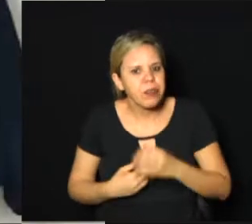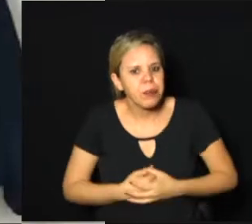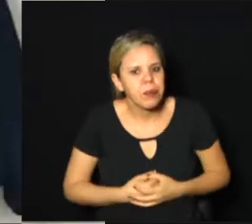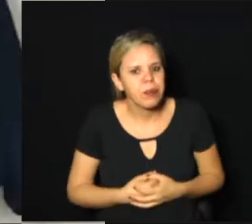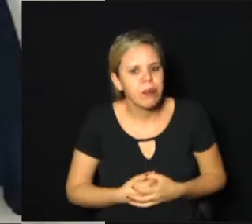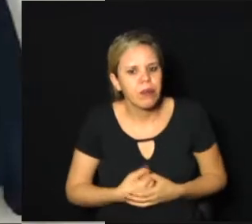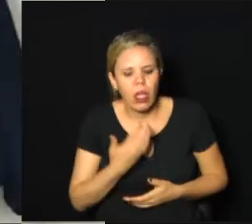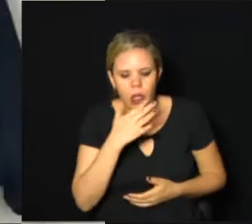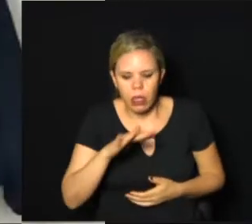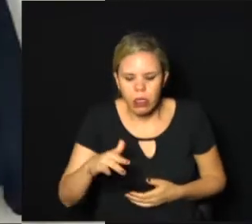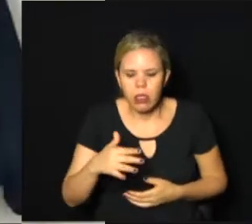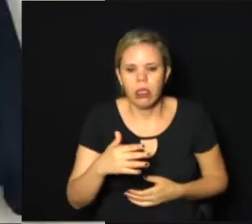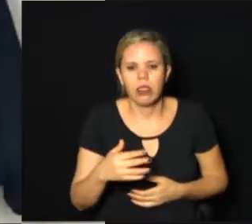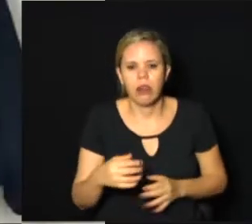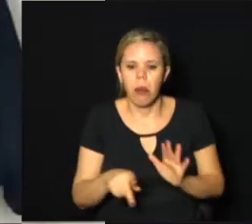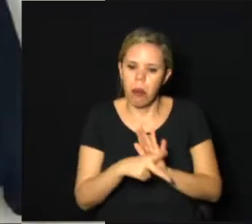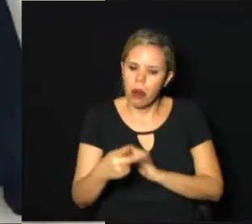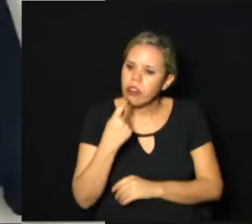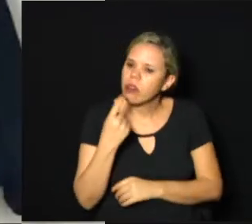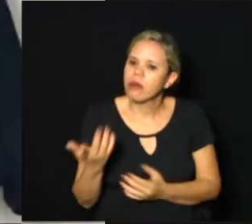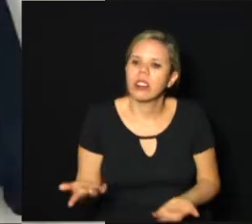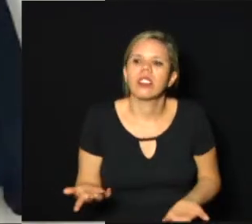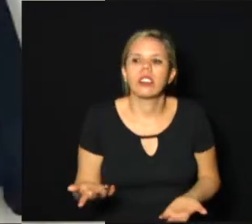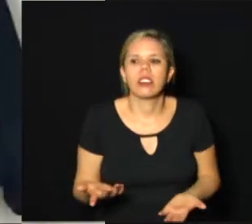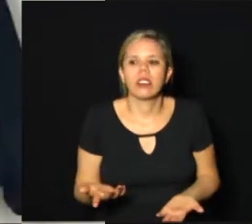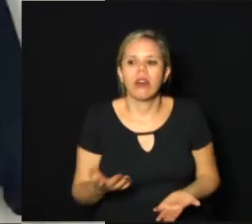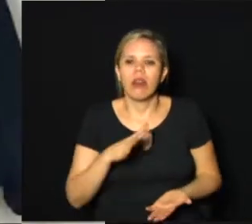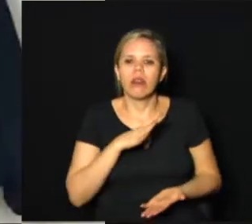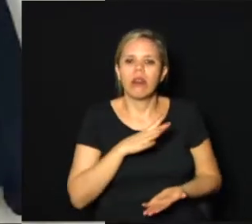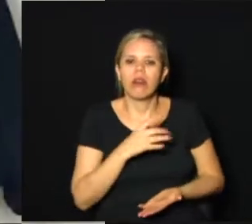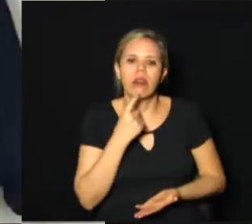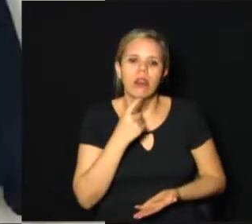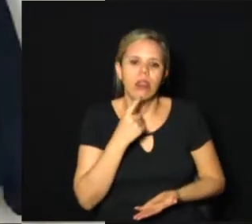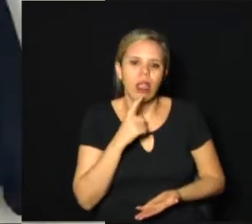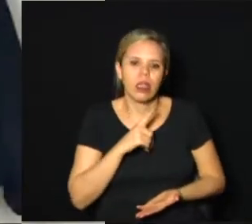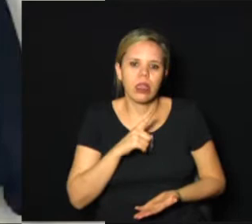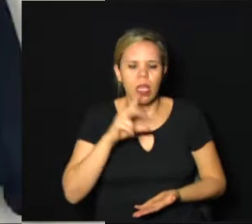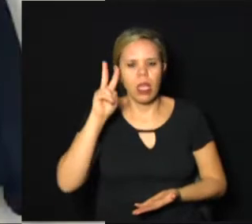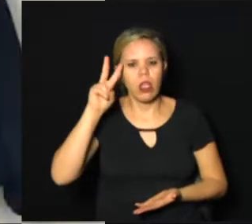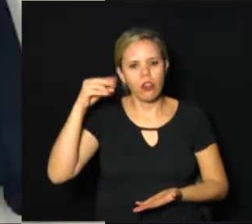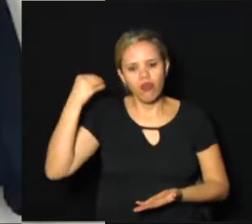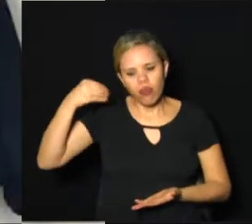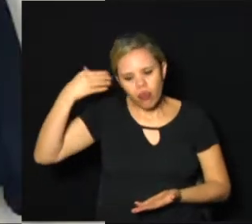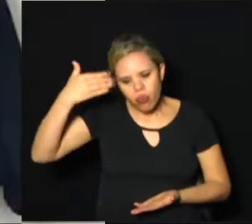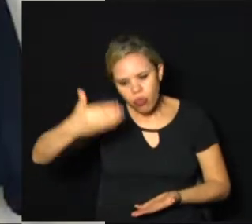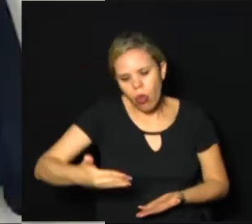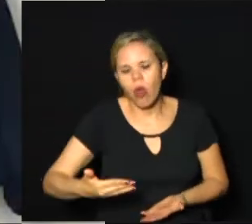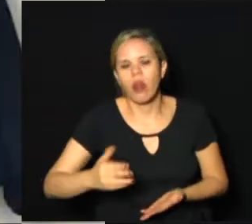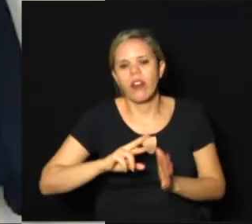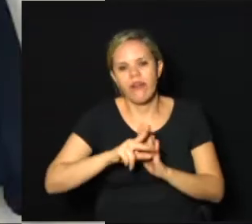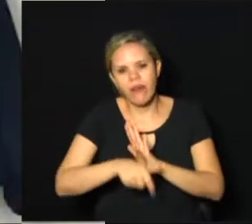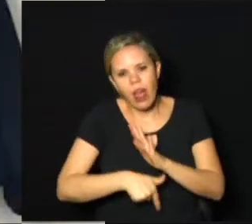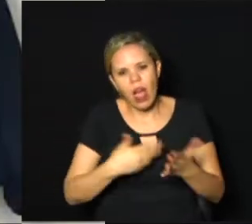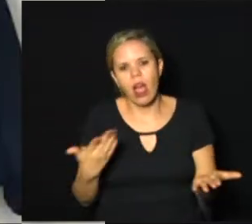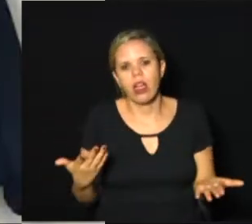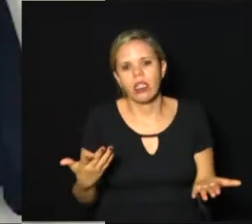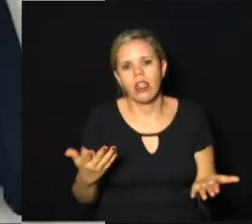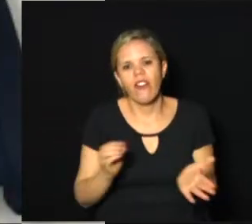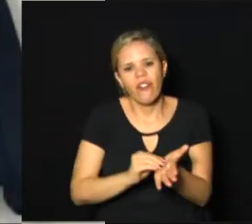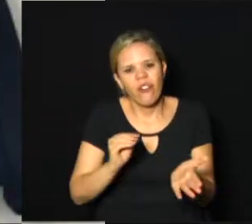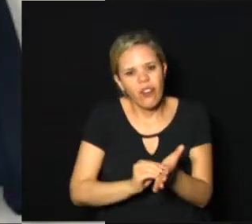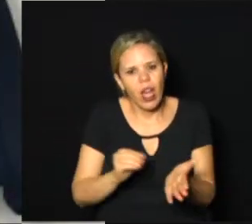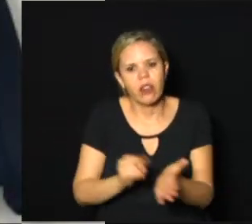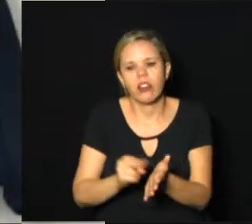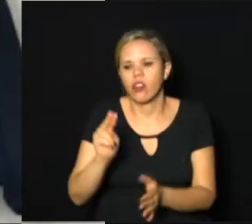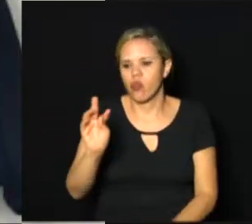da criança campineira. A cidade de Campinas tem um histórico crônico de déficit de leitos de